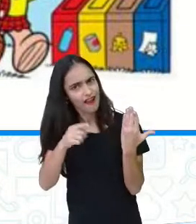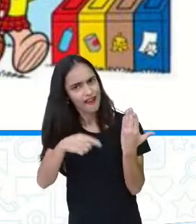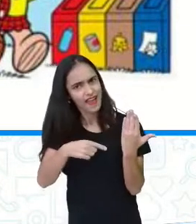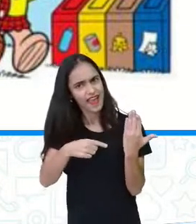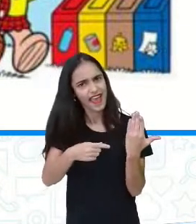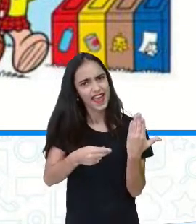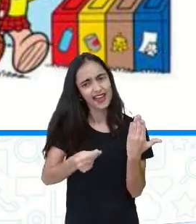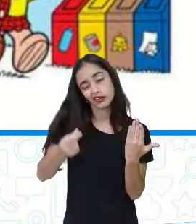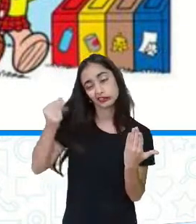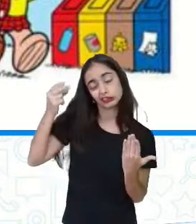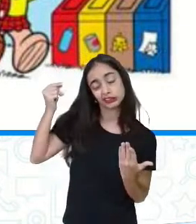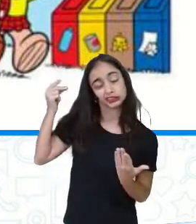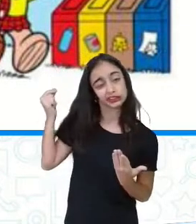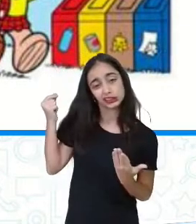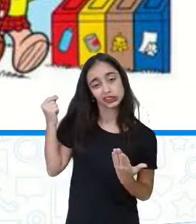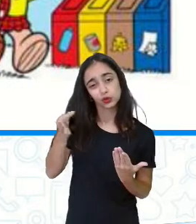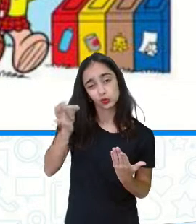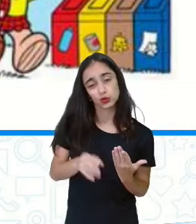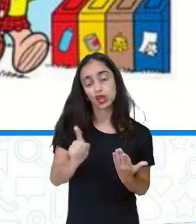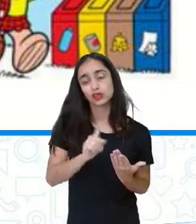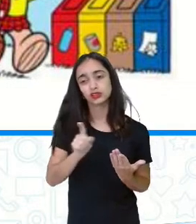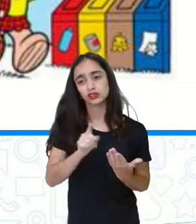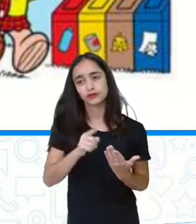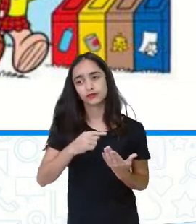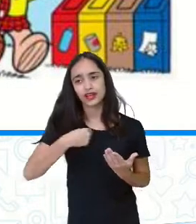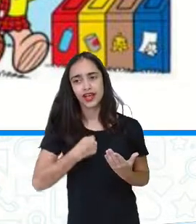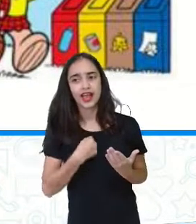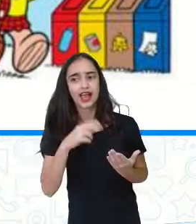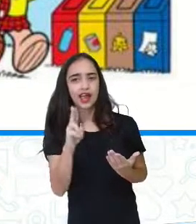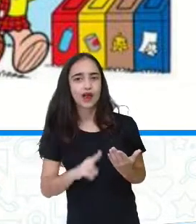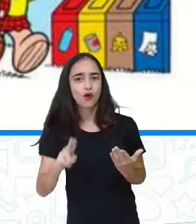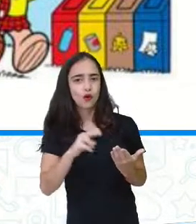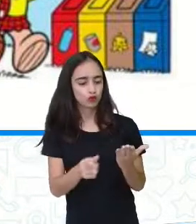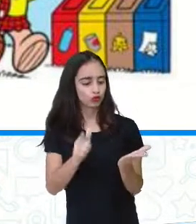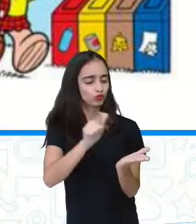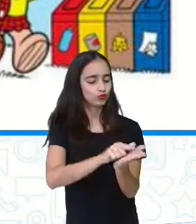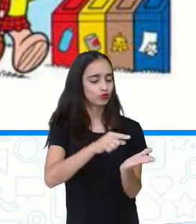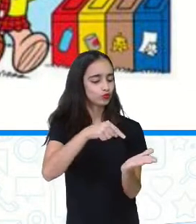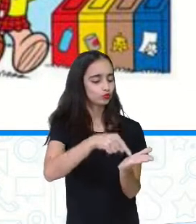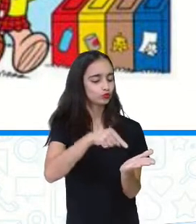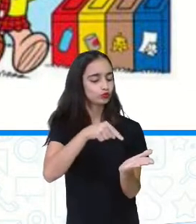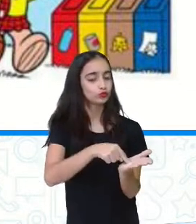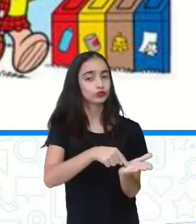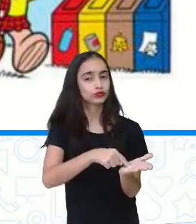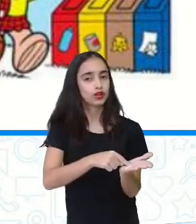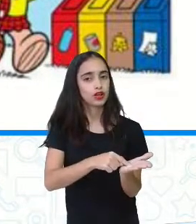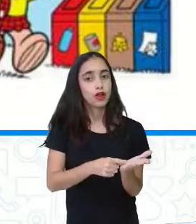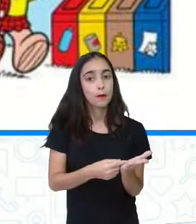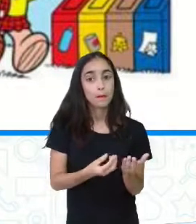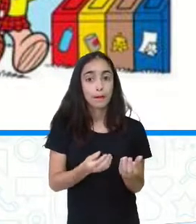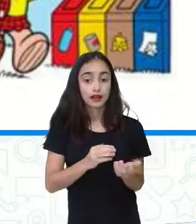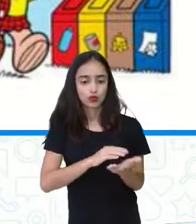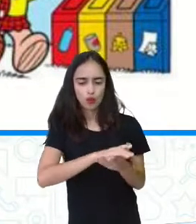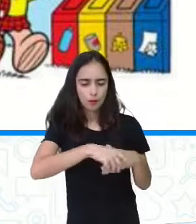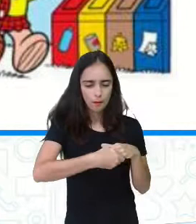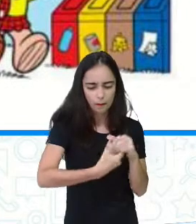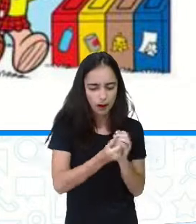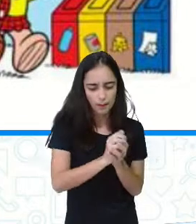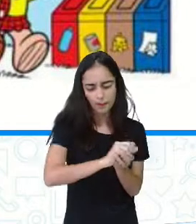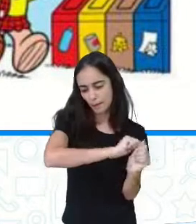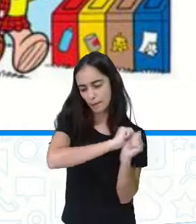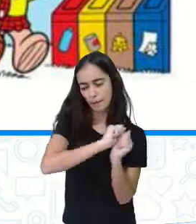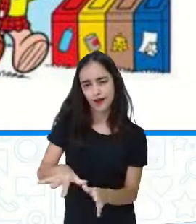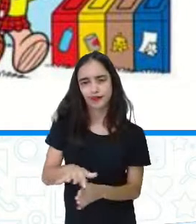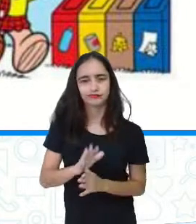certo usa o outro lado para não desperdiçar papel muito bem depois é